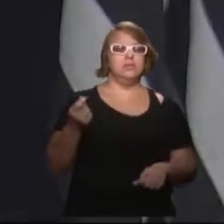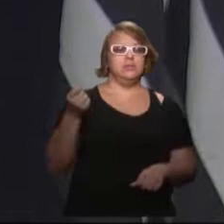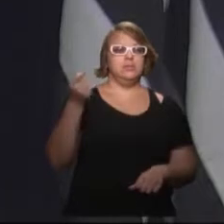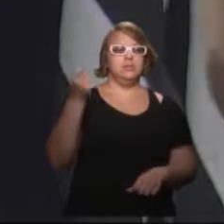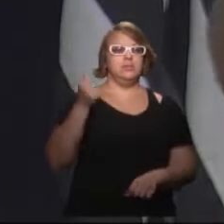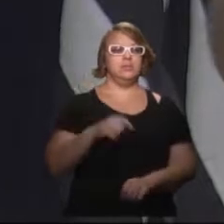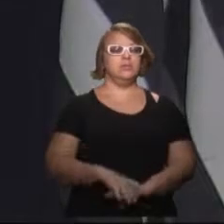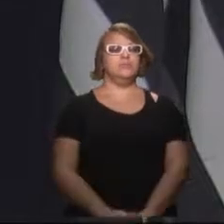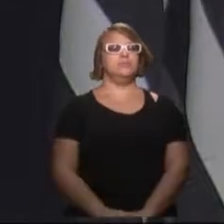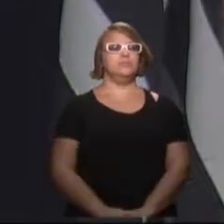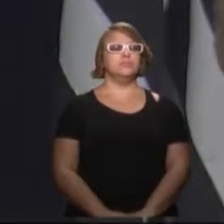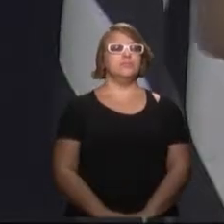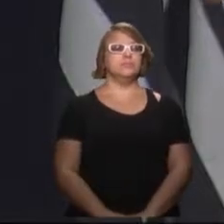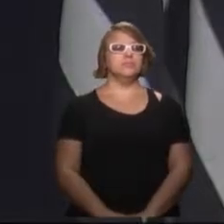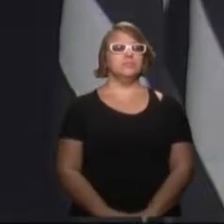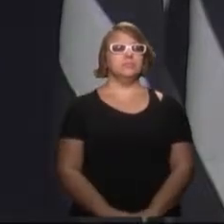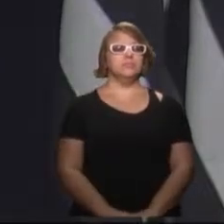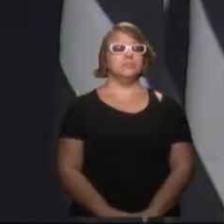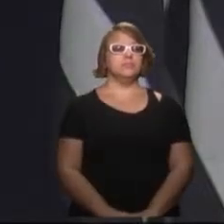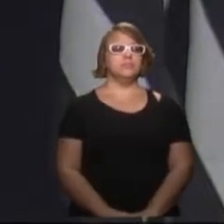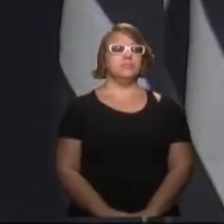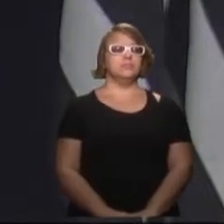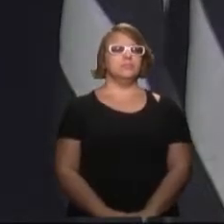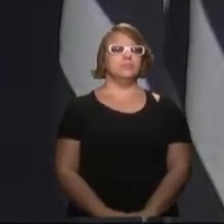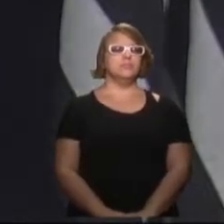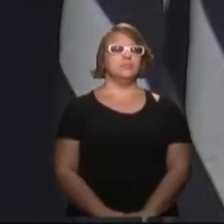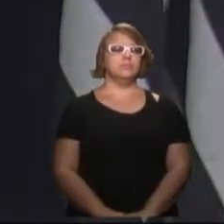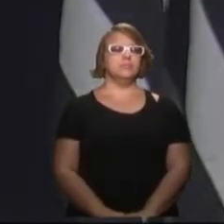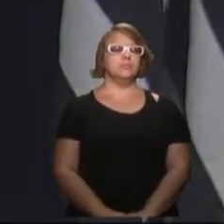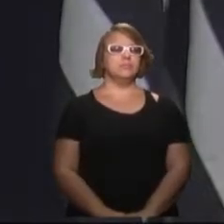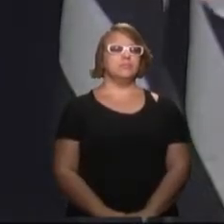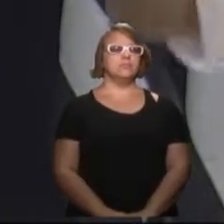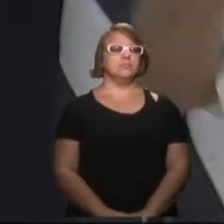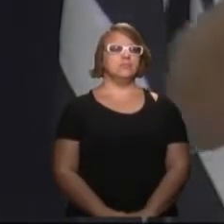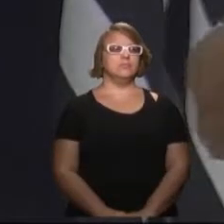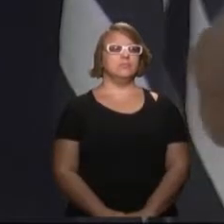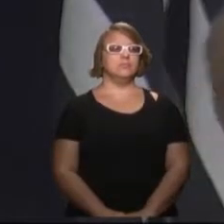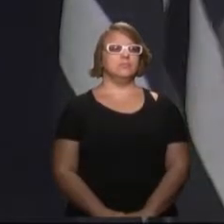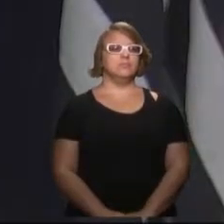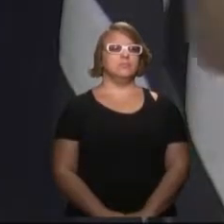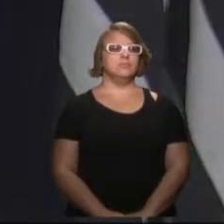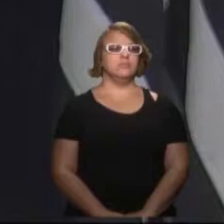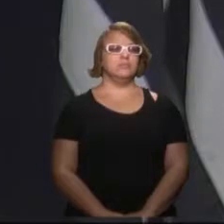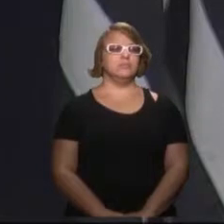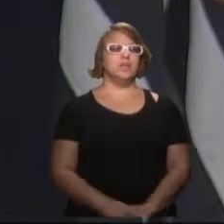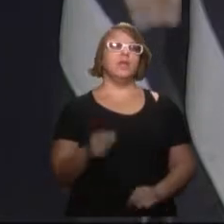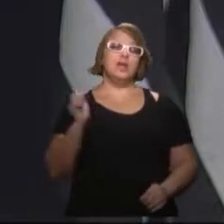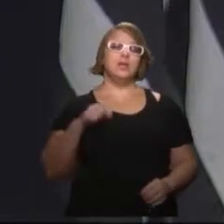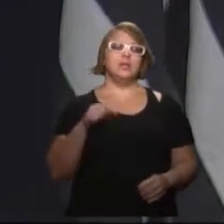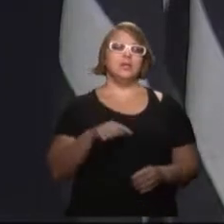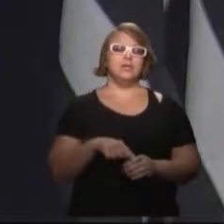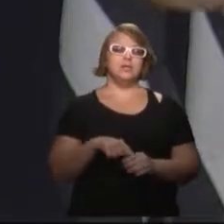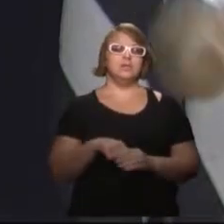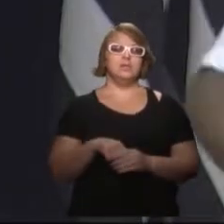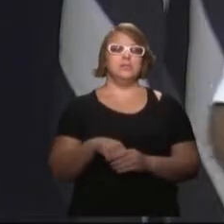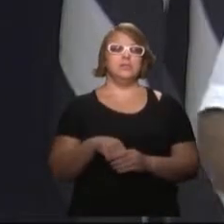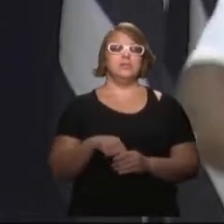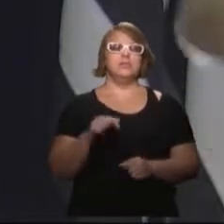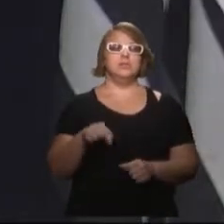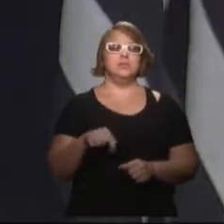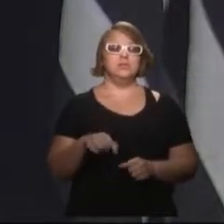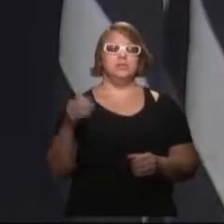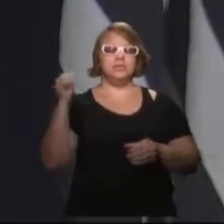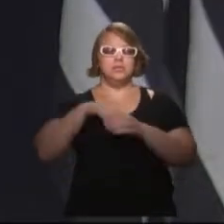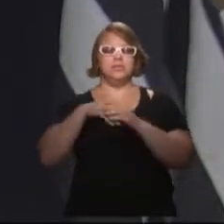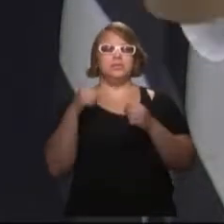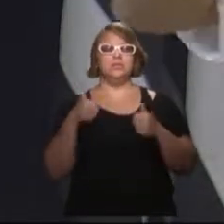Eu entendo que, como tem isenção para a Ford, é um programa que nós votamos aqui para garantir a planta, garantir o emprego dos trabalhadores.